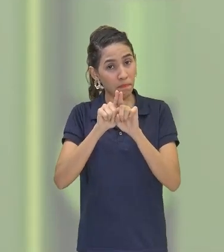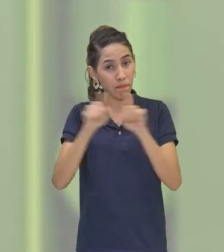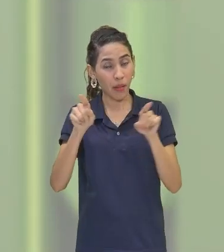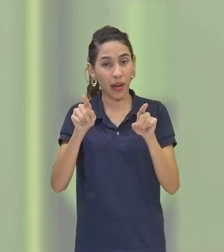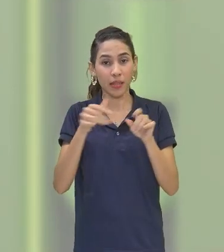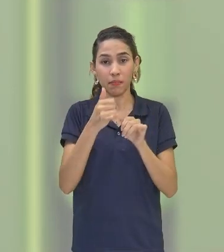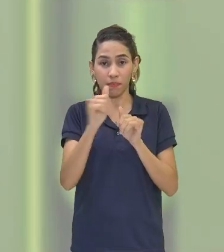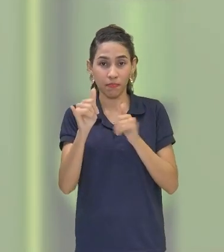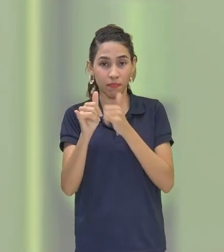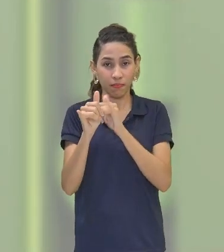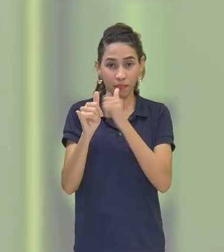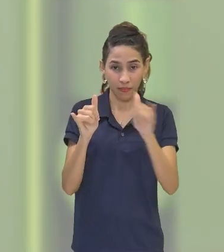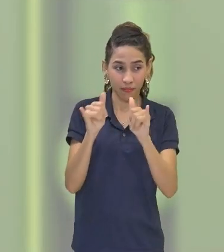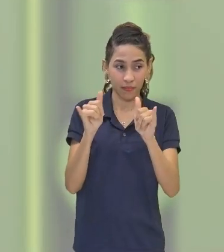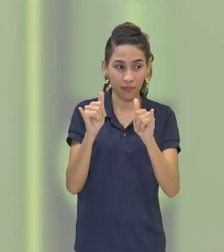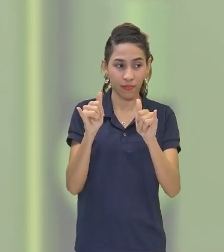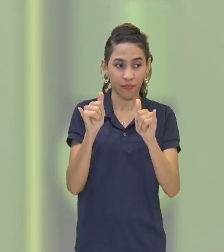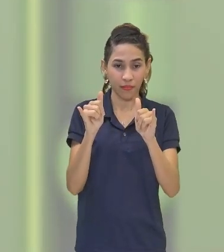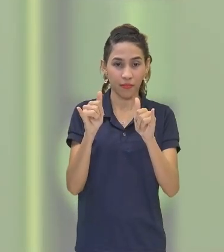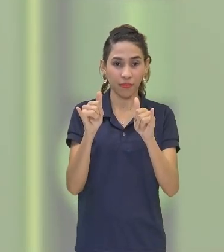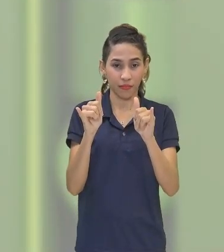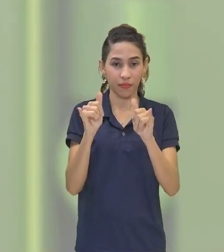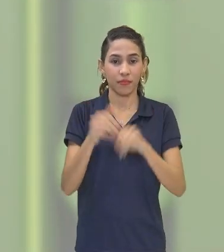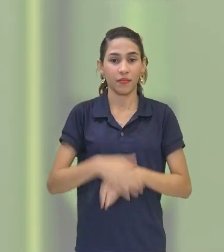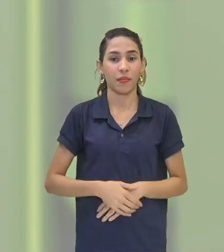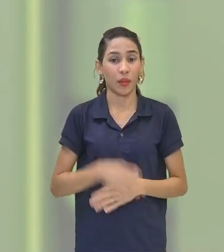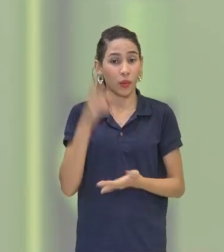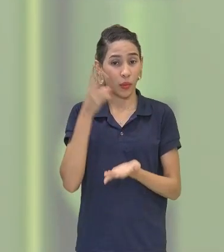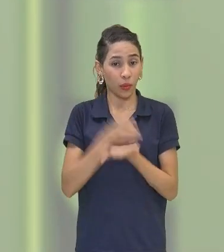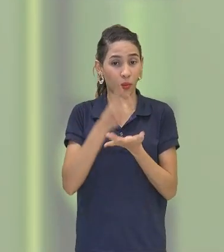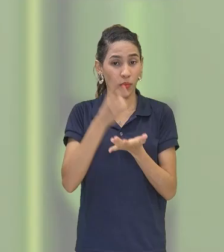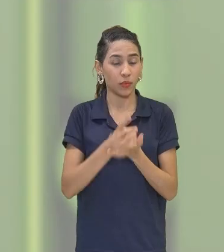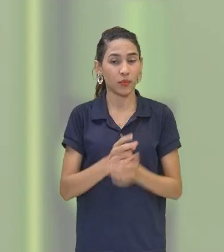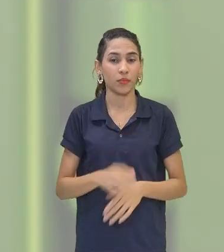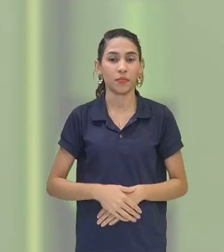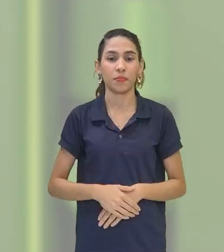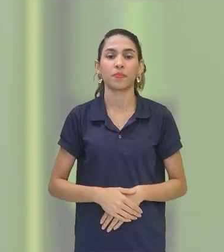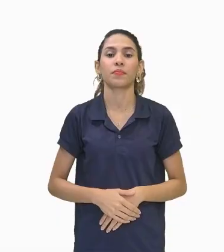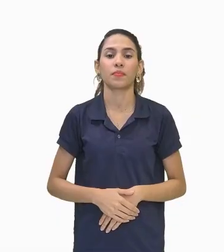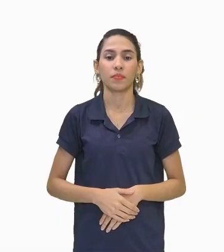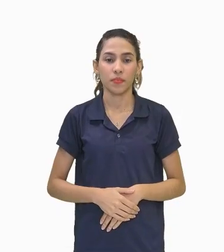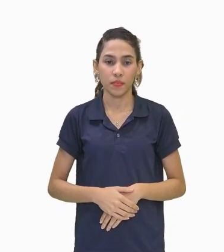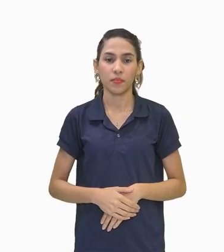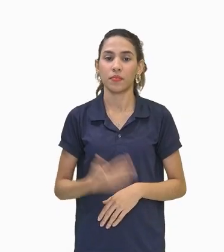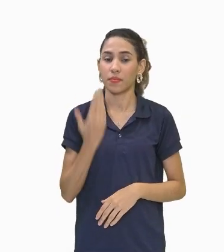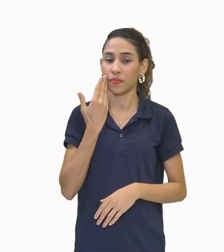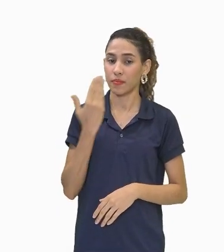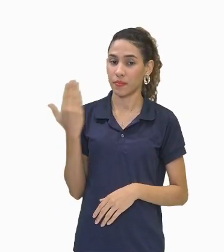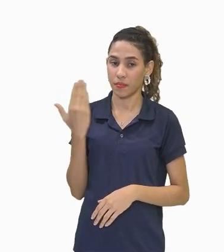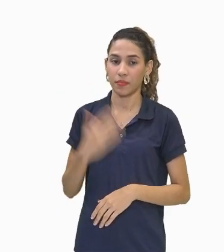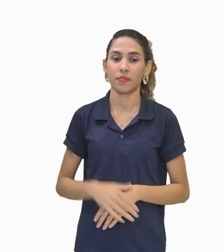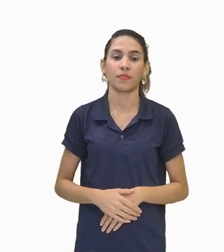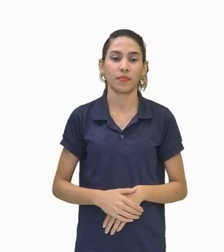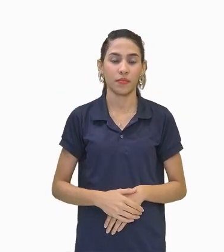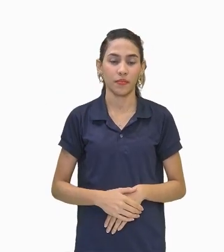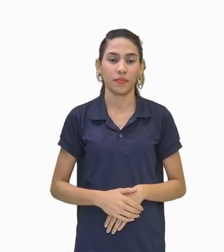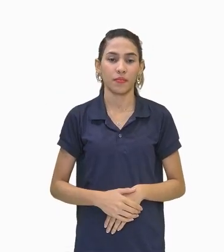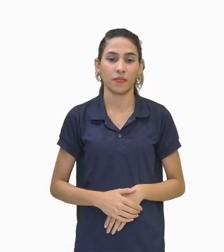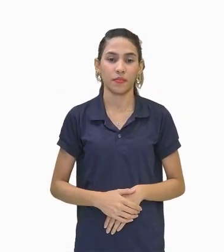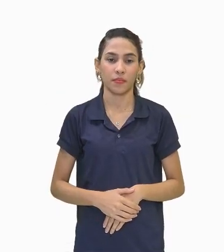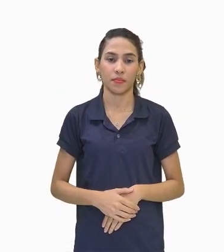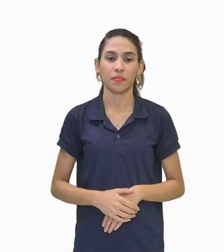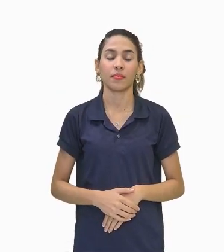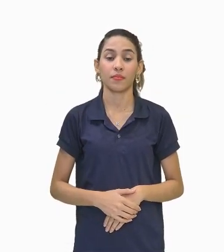vantagem? A vantagem do circuito em paralelo. Olha aí o que eu estou dizendo sobre a casa, né? Em uma casa,